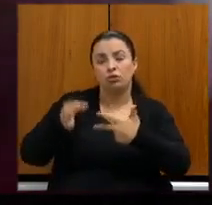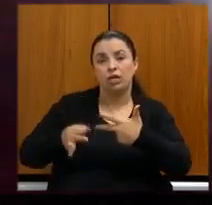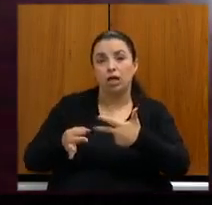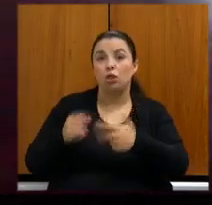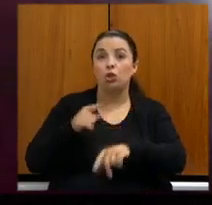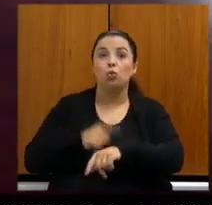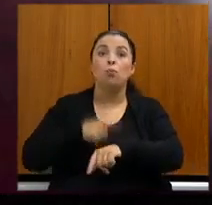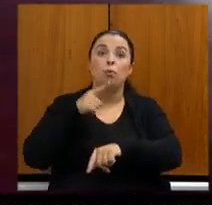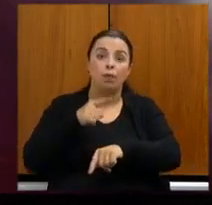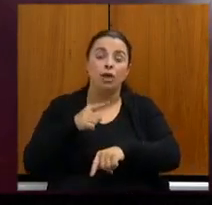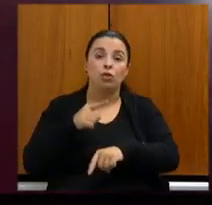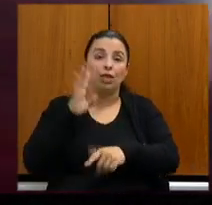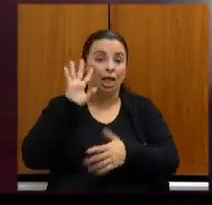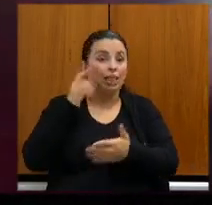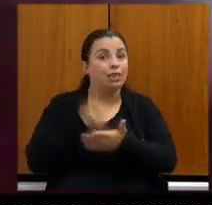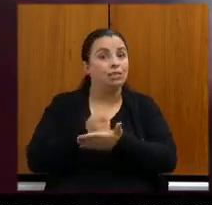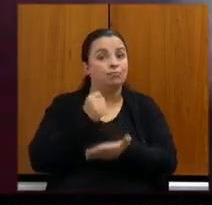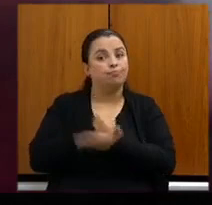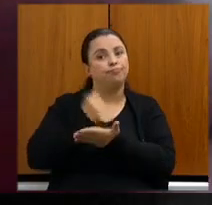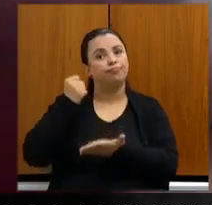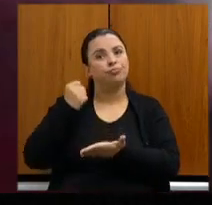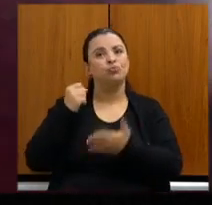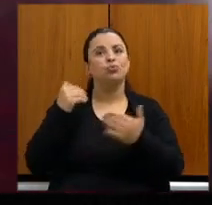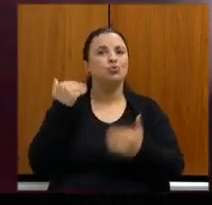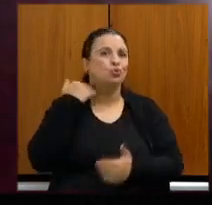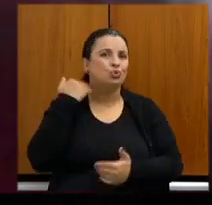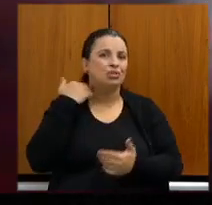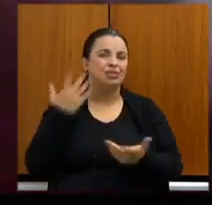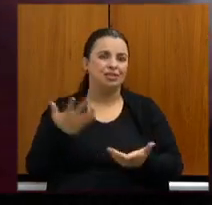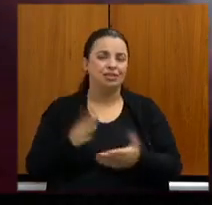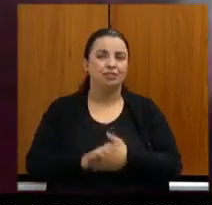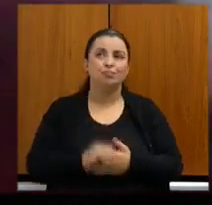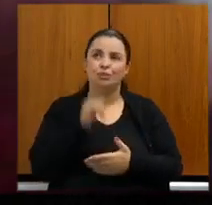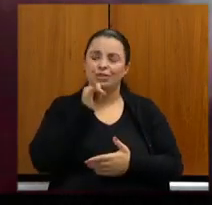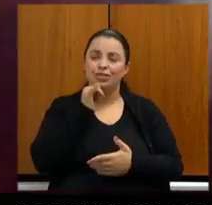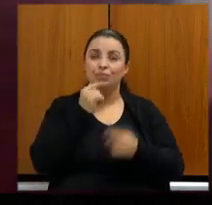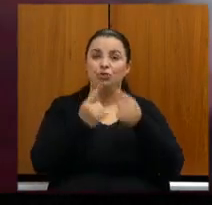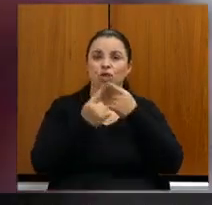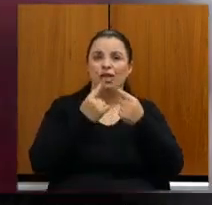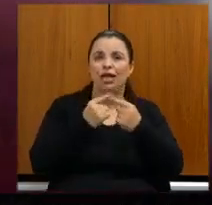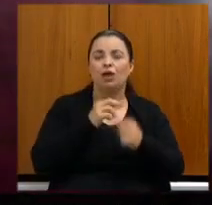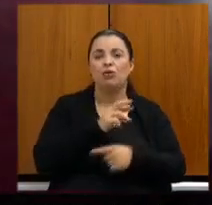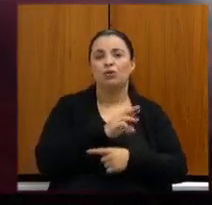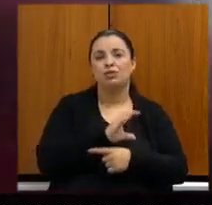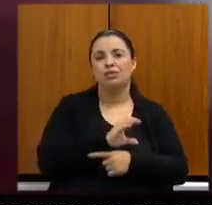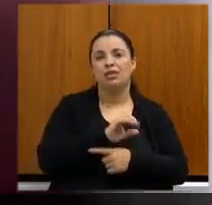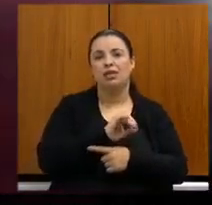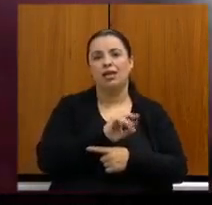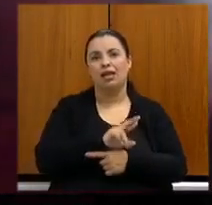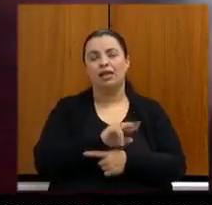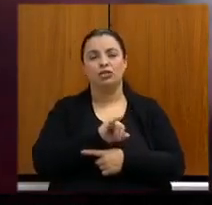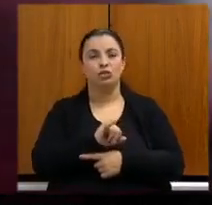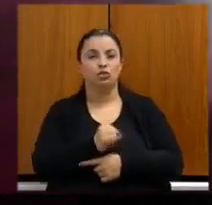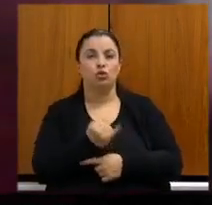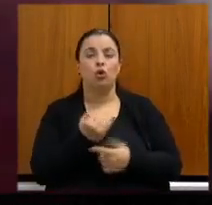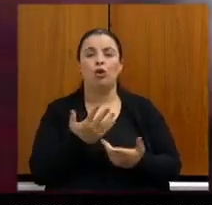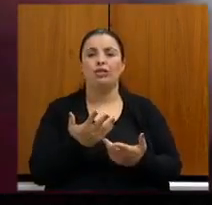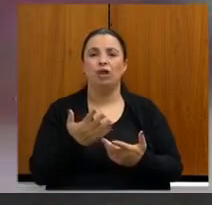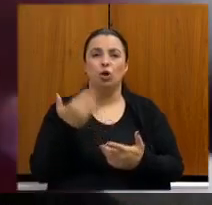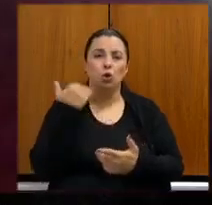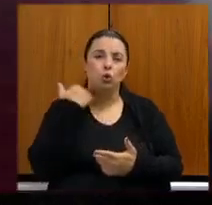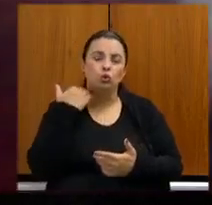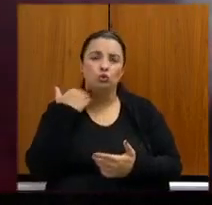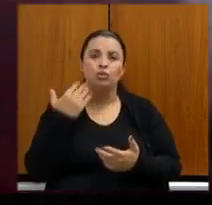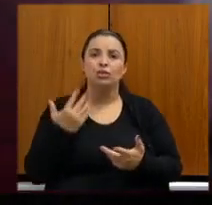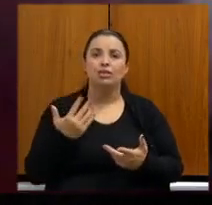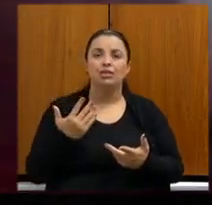judiciais dialogar com os repente com o CNJ para que exista uma recomendação a magistratura uma